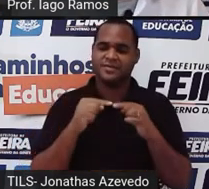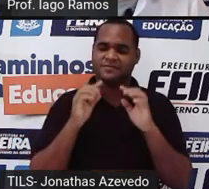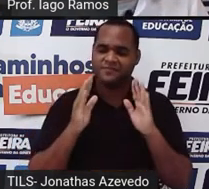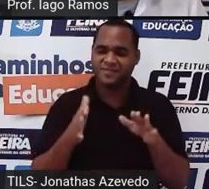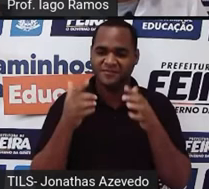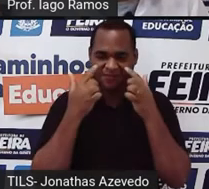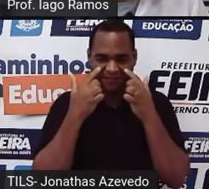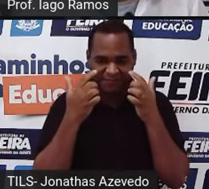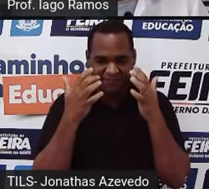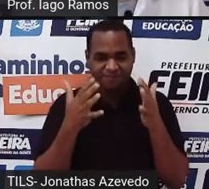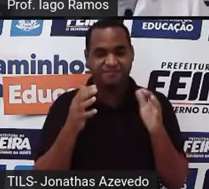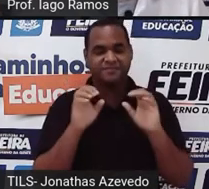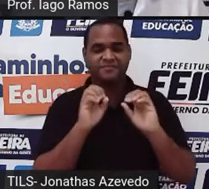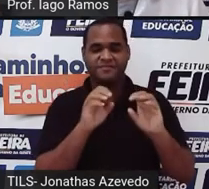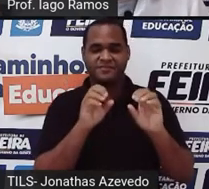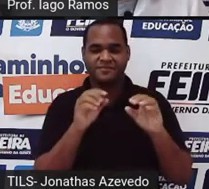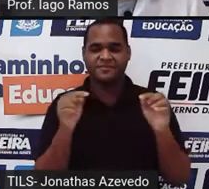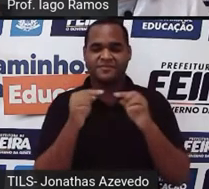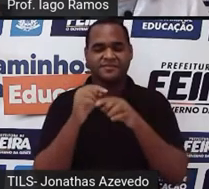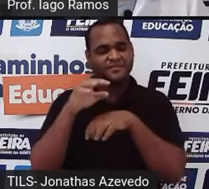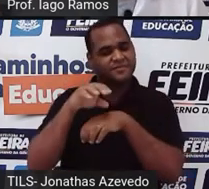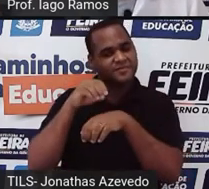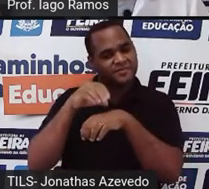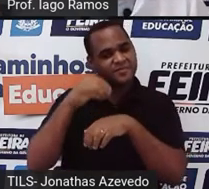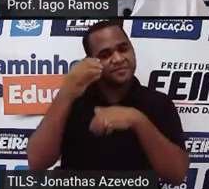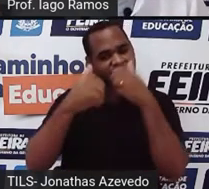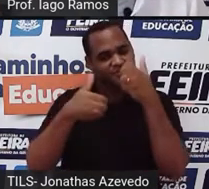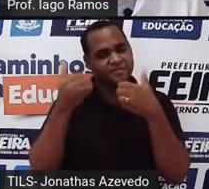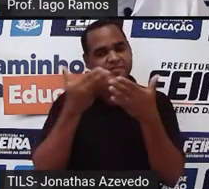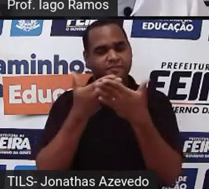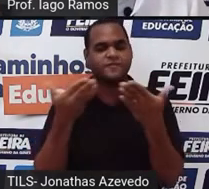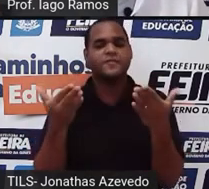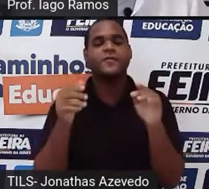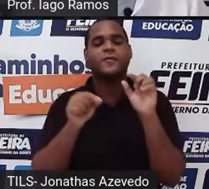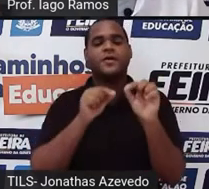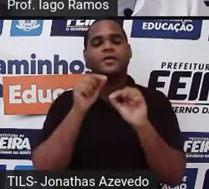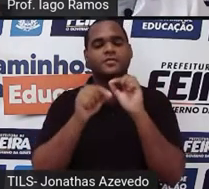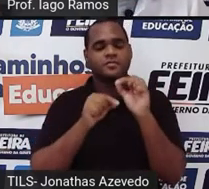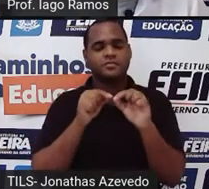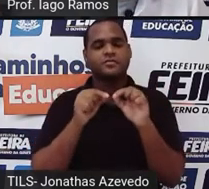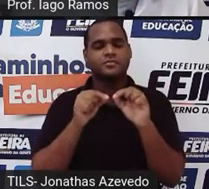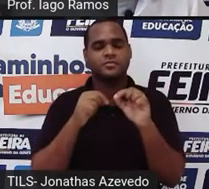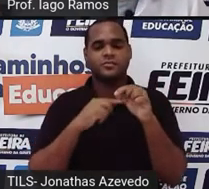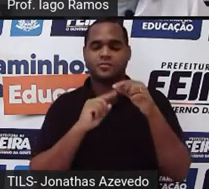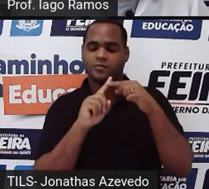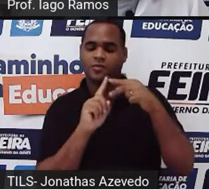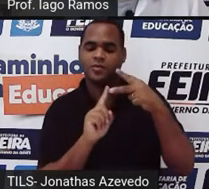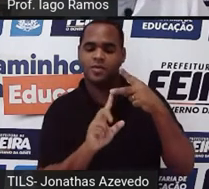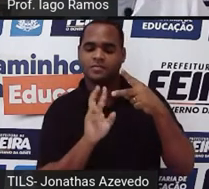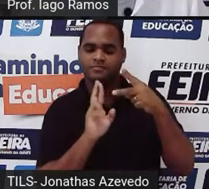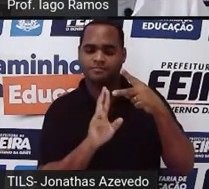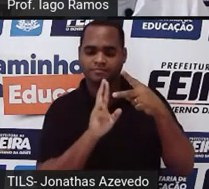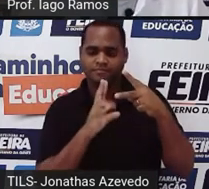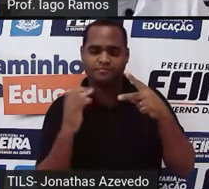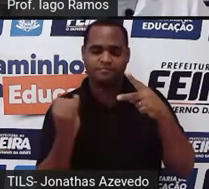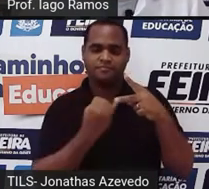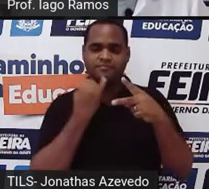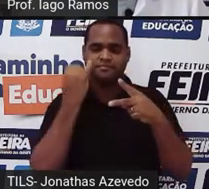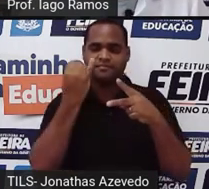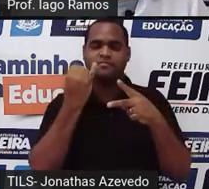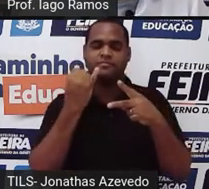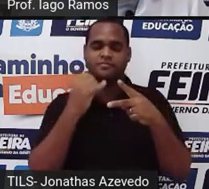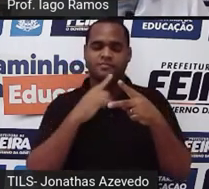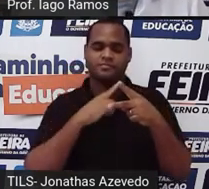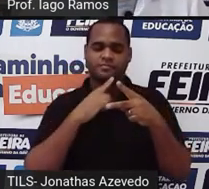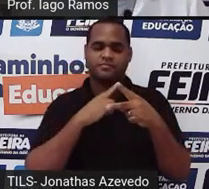viu nessa aula, eu vou trazer aqui para você mais dois resultados importantes, né,